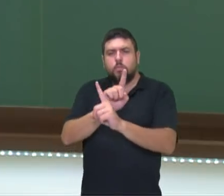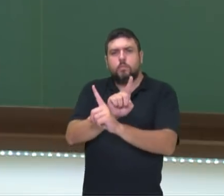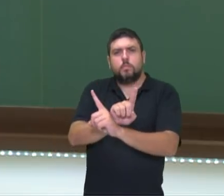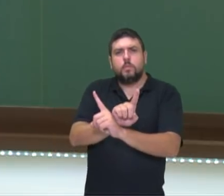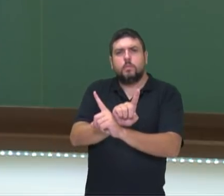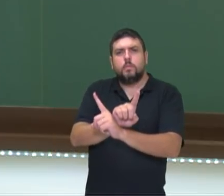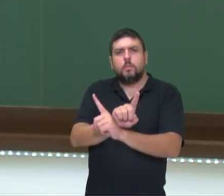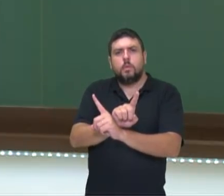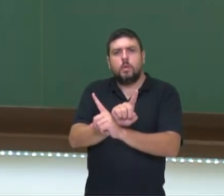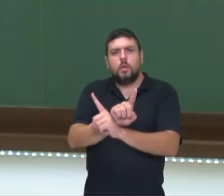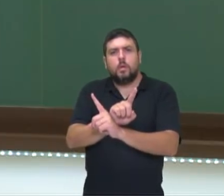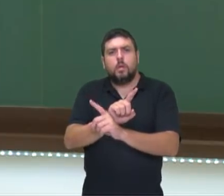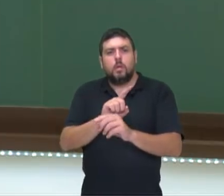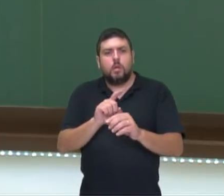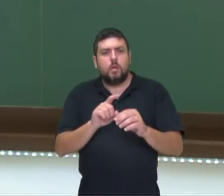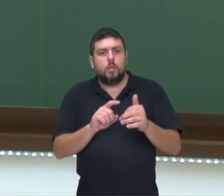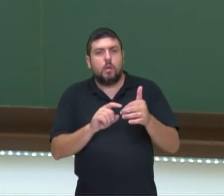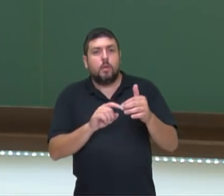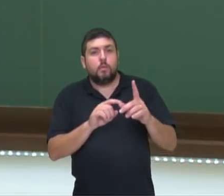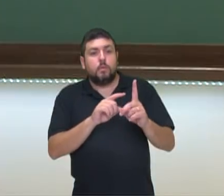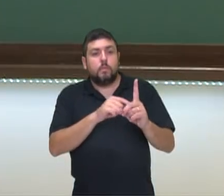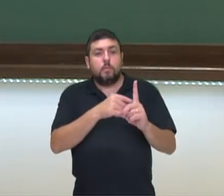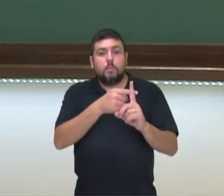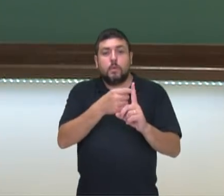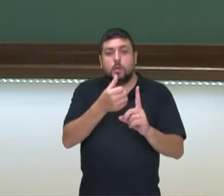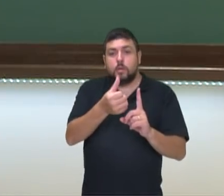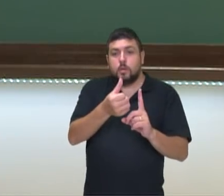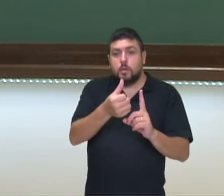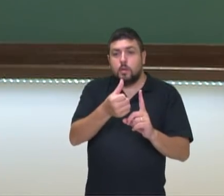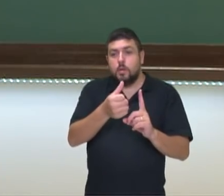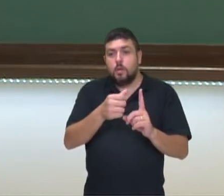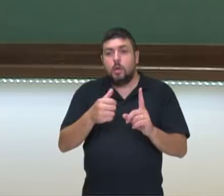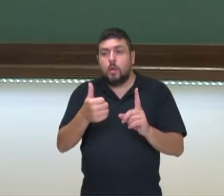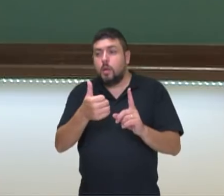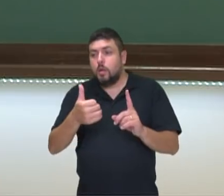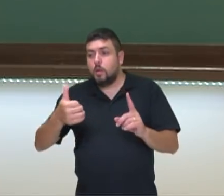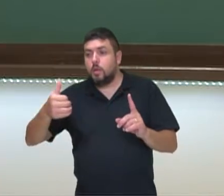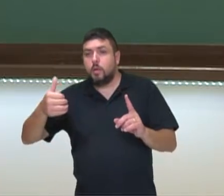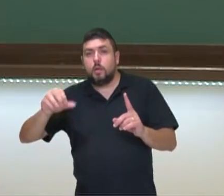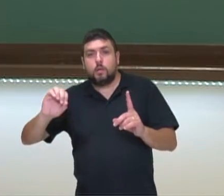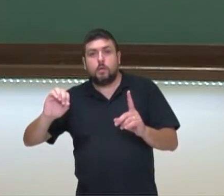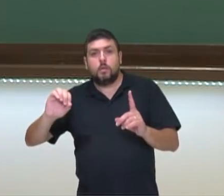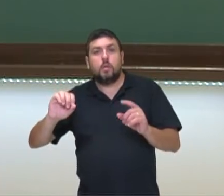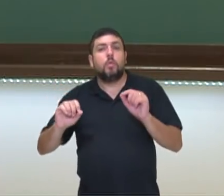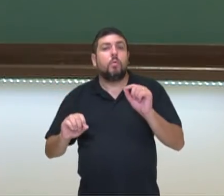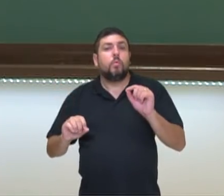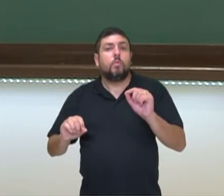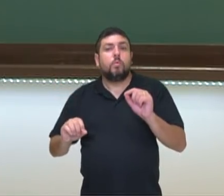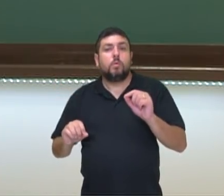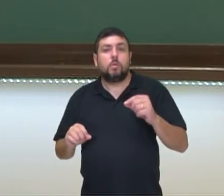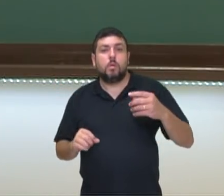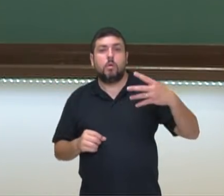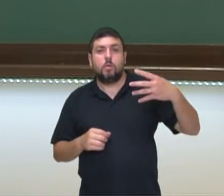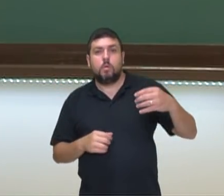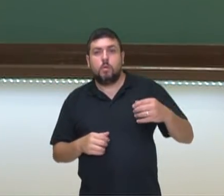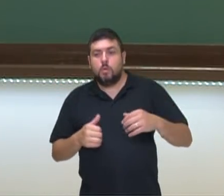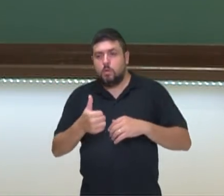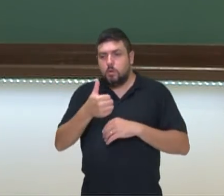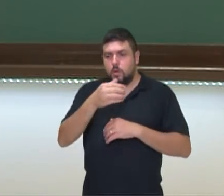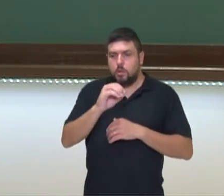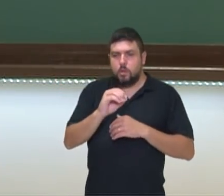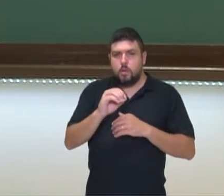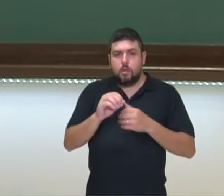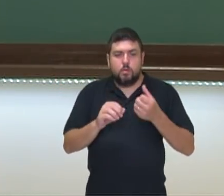que somado com 6 dá 10? O 4, que é a diferença entre o 10, né? E